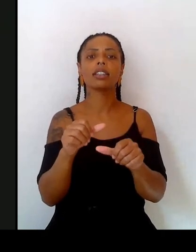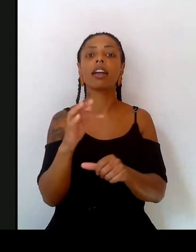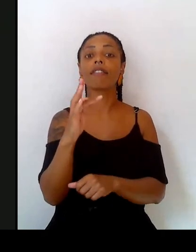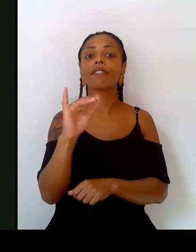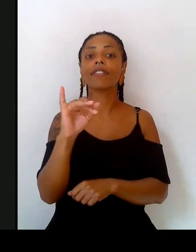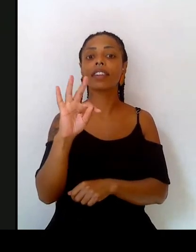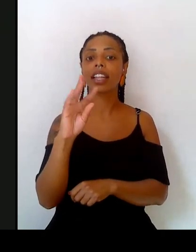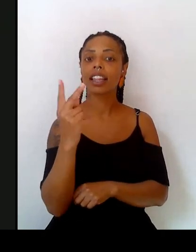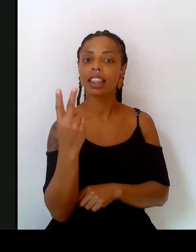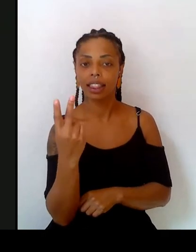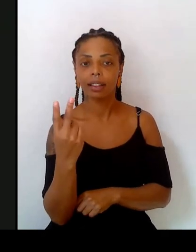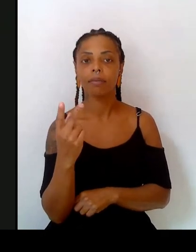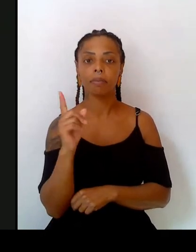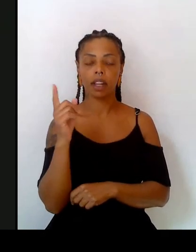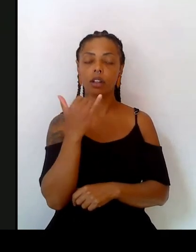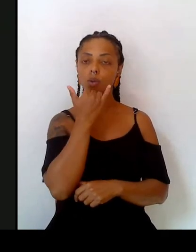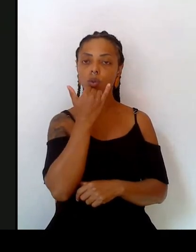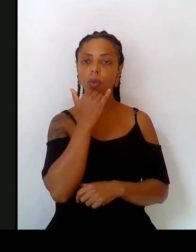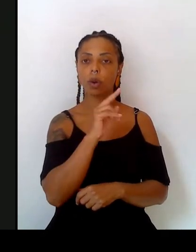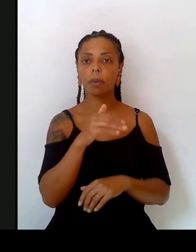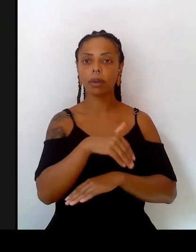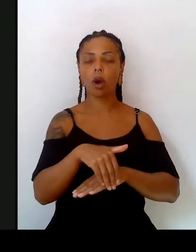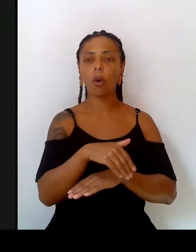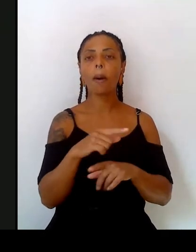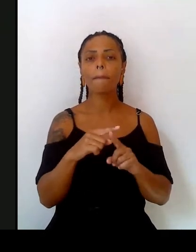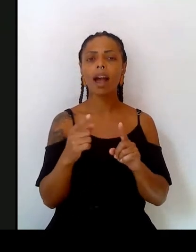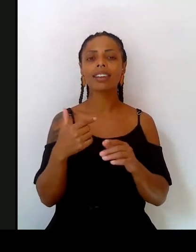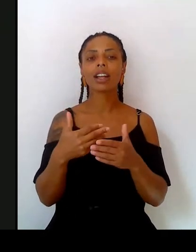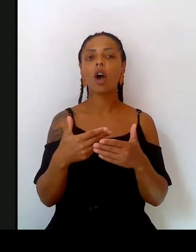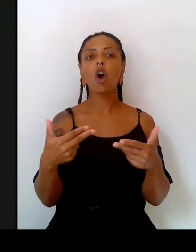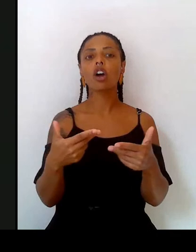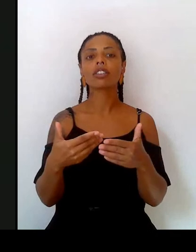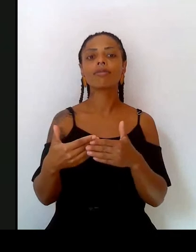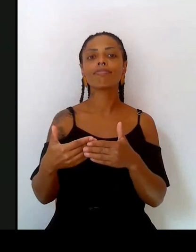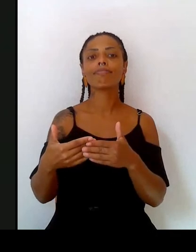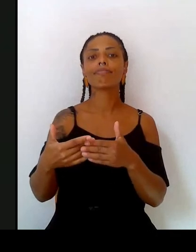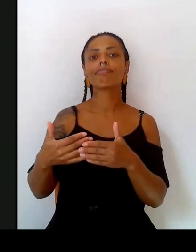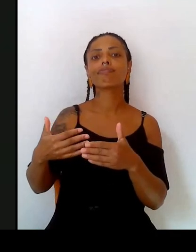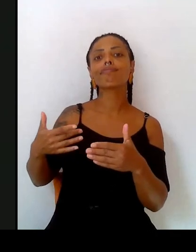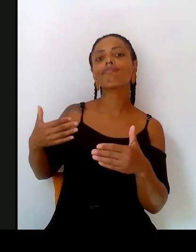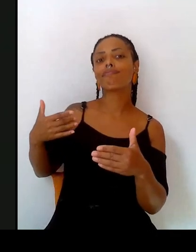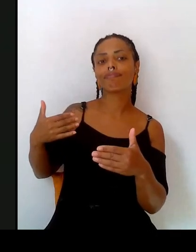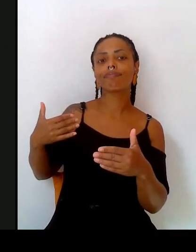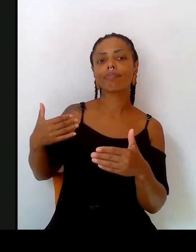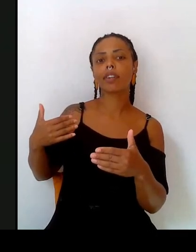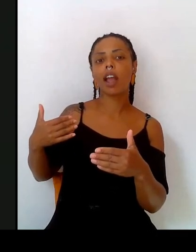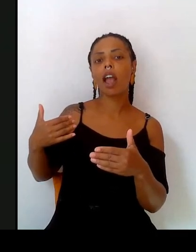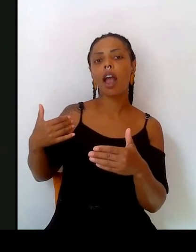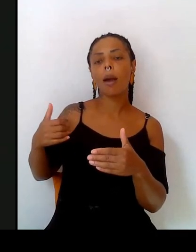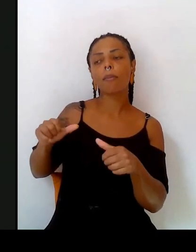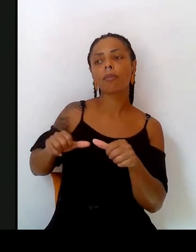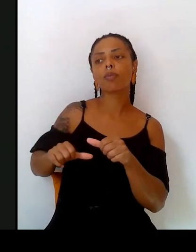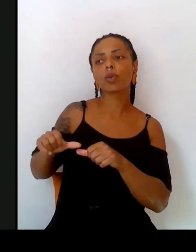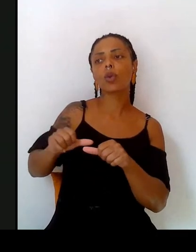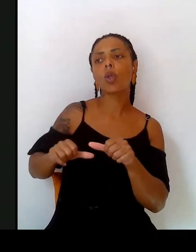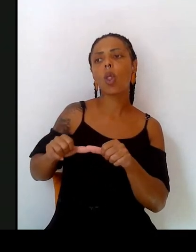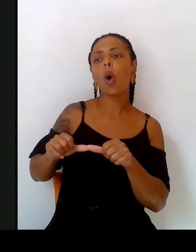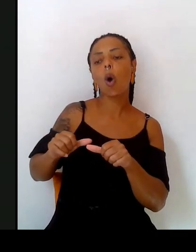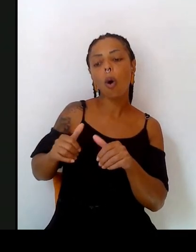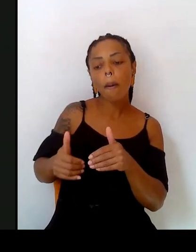e a toda uma ansiedade claro sempre que a mudança surge essa